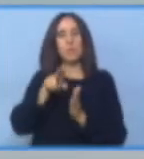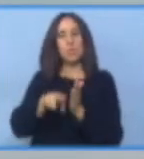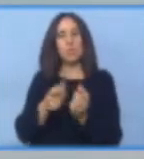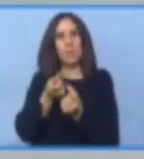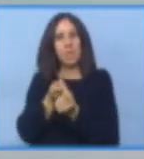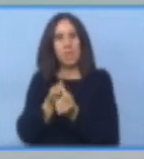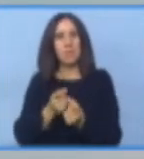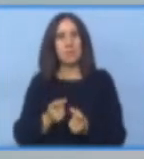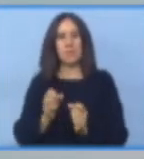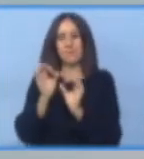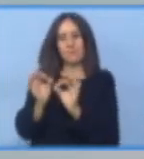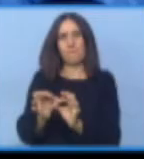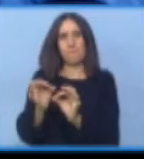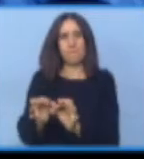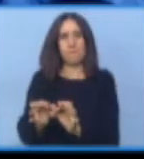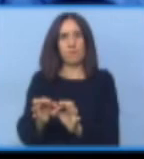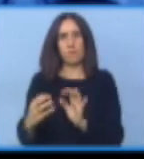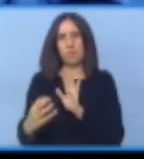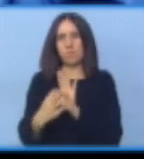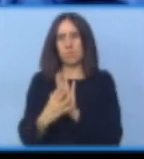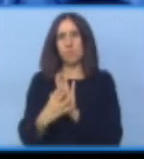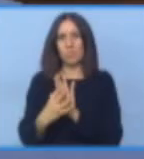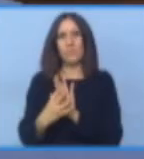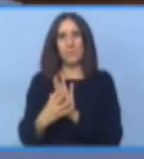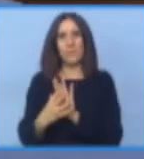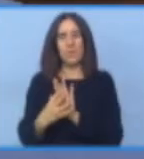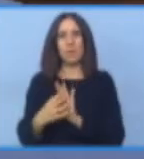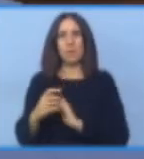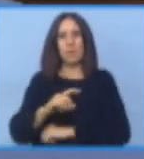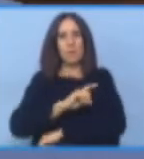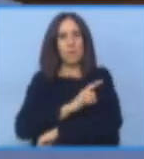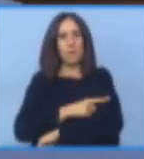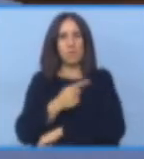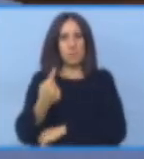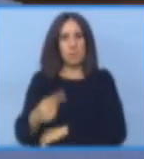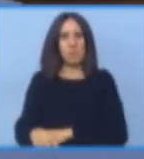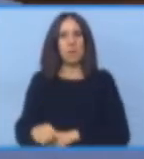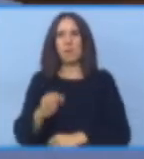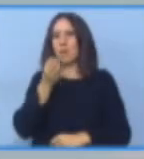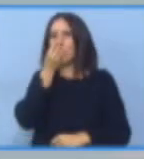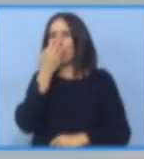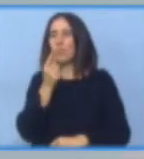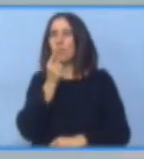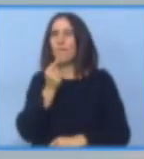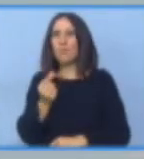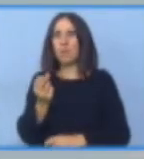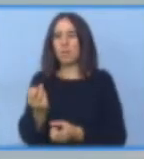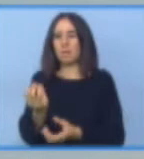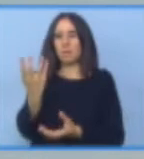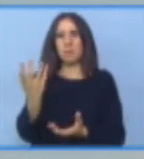túmulo, este cuidar do símbolo, a força que tem a flor ou a vela que se